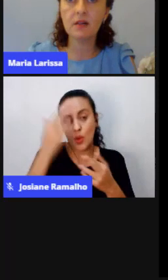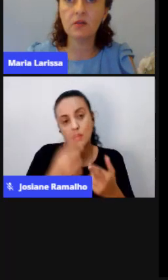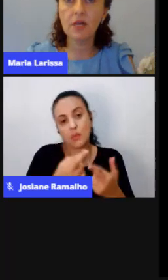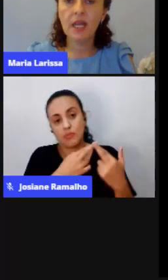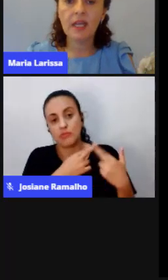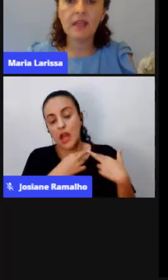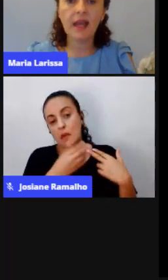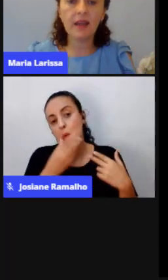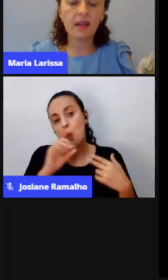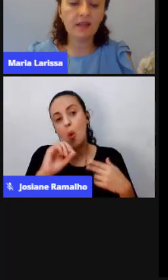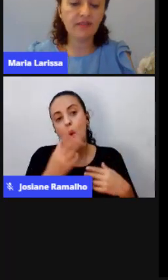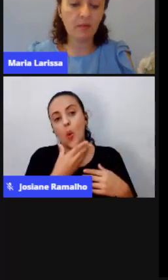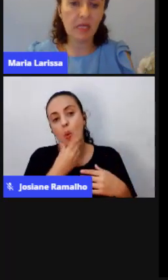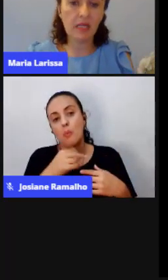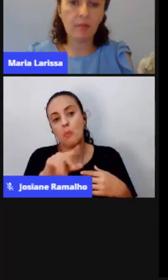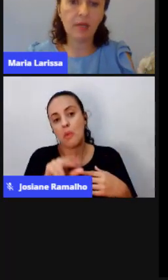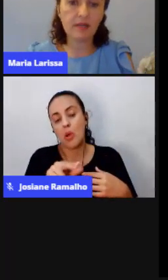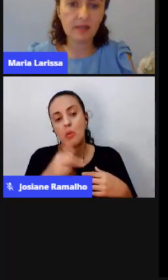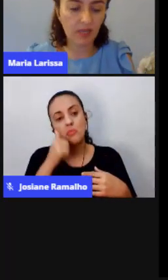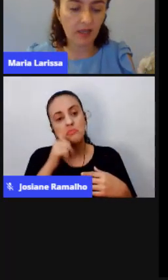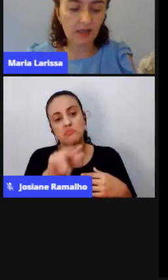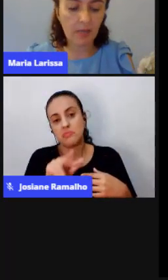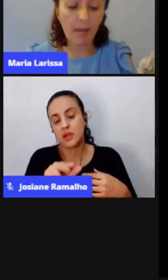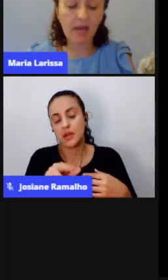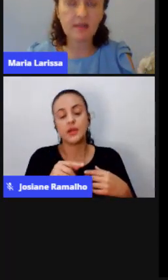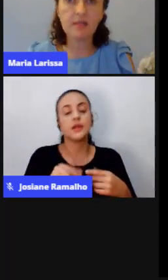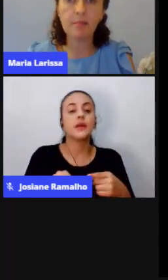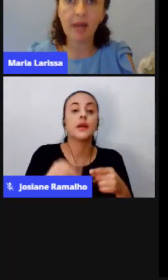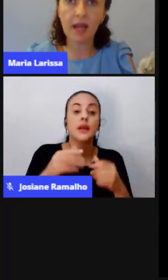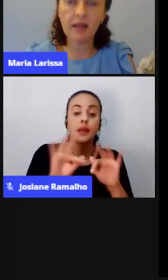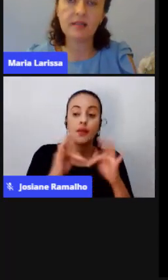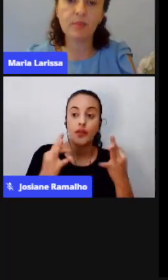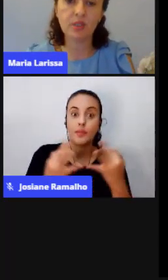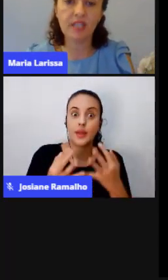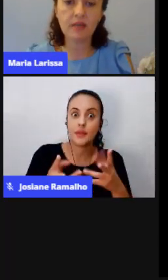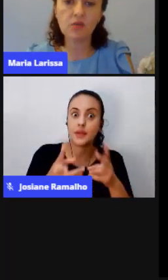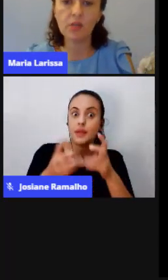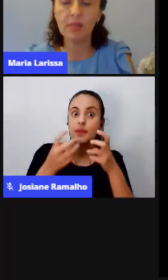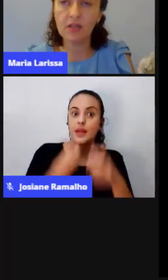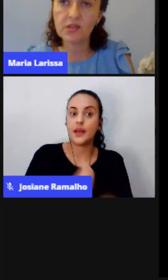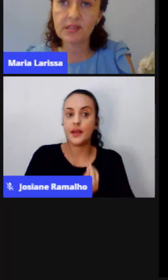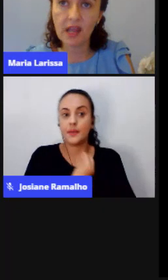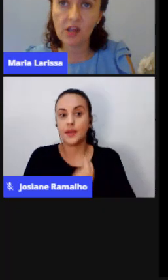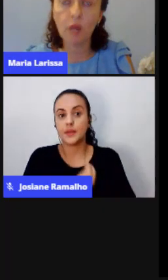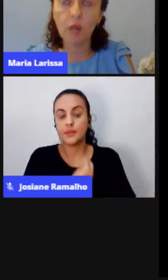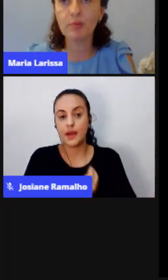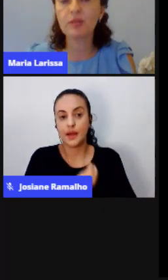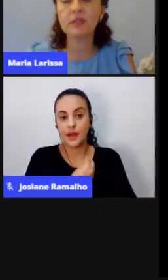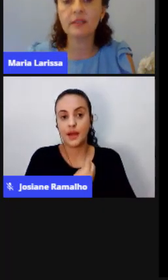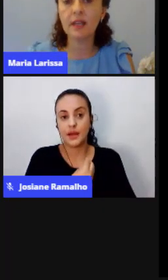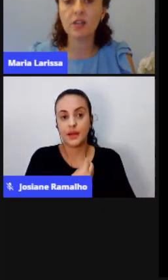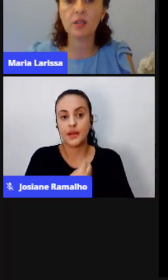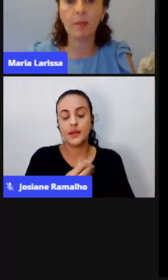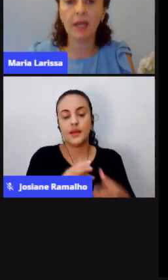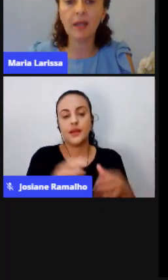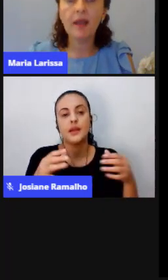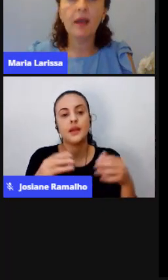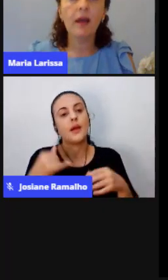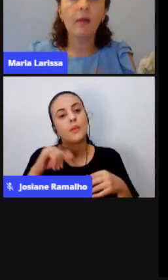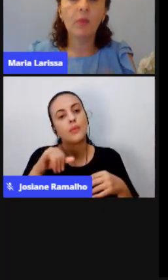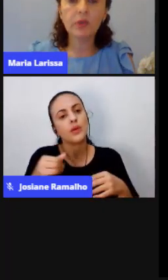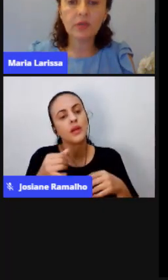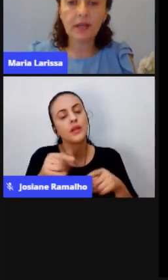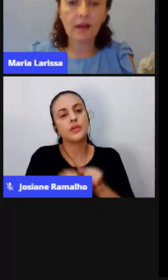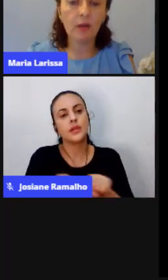o irmão, e além da família perceber, né, participar desse processo de aprendizagem, é uma oportunidade